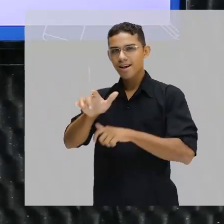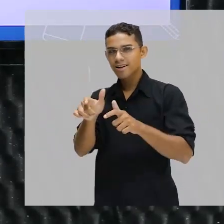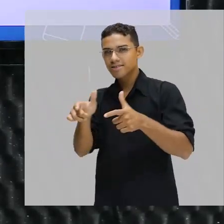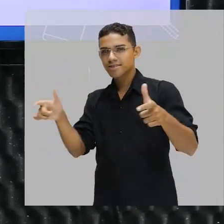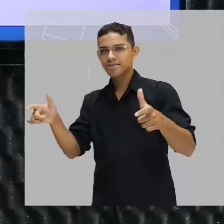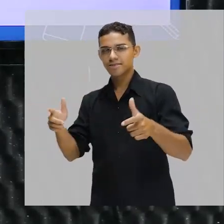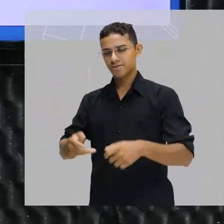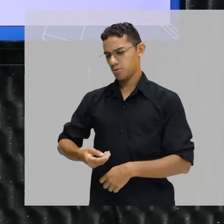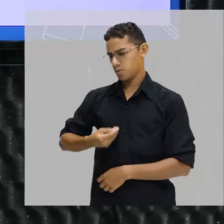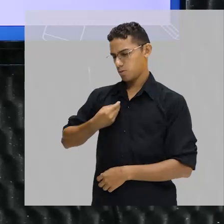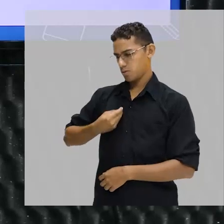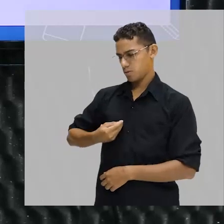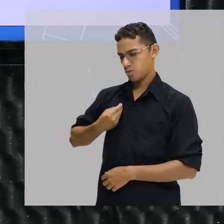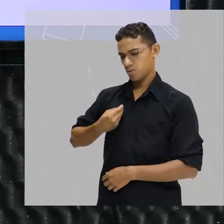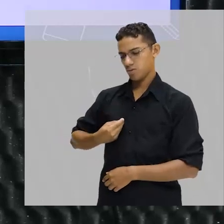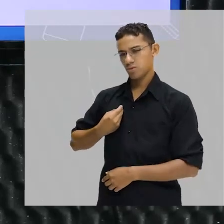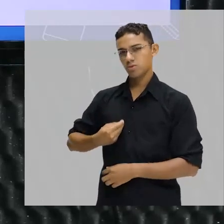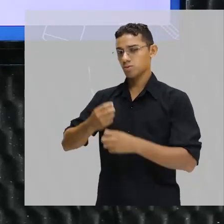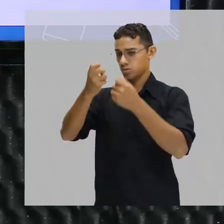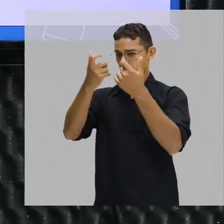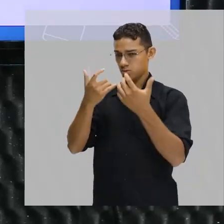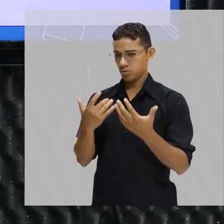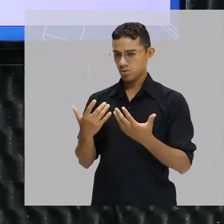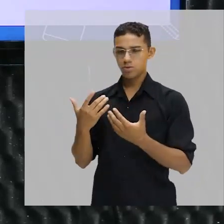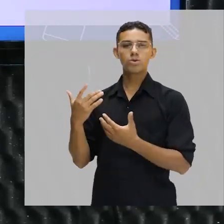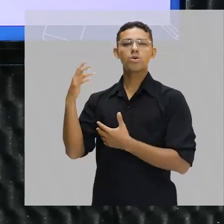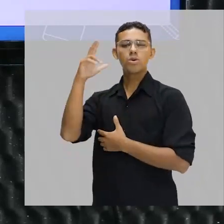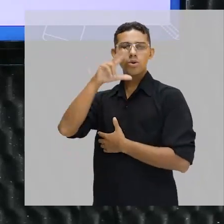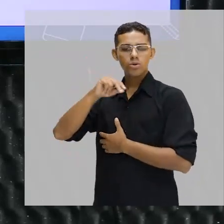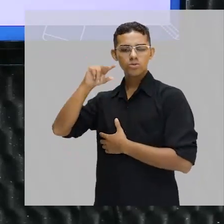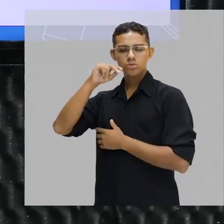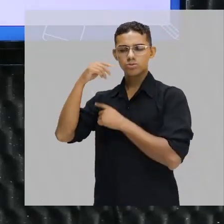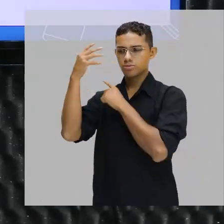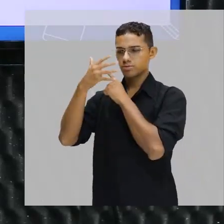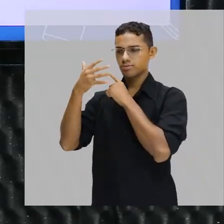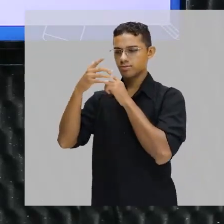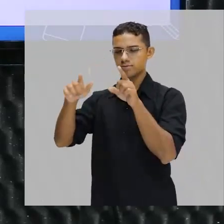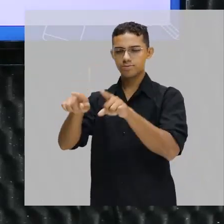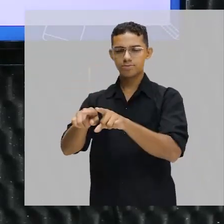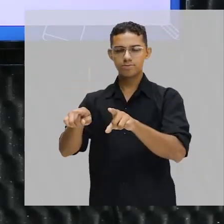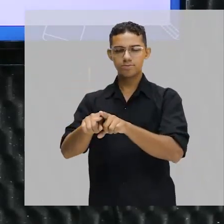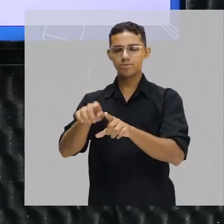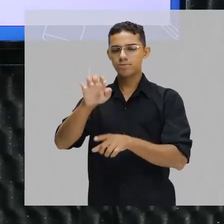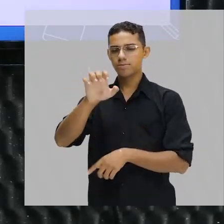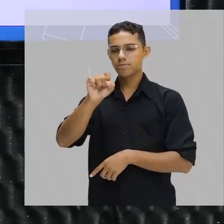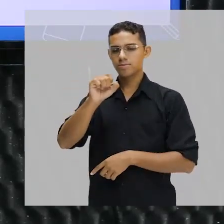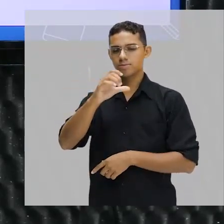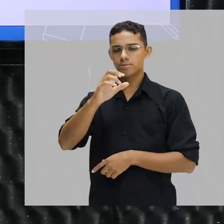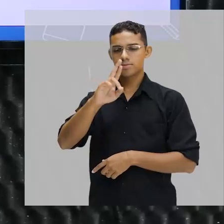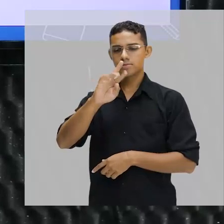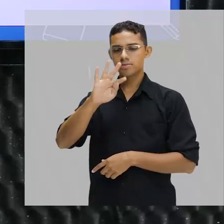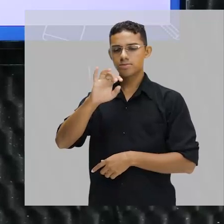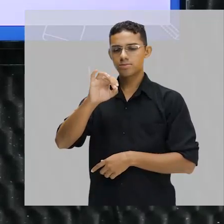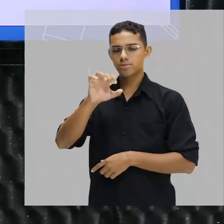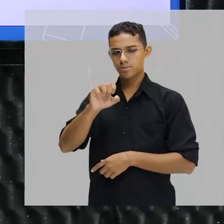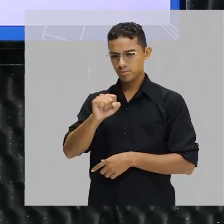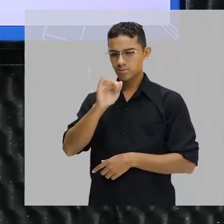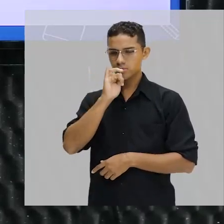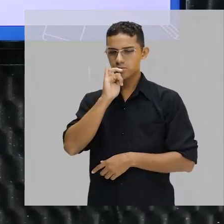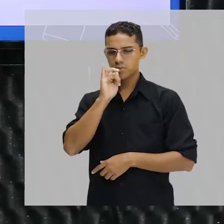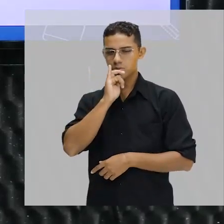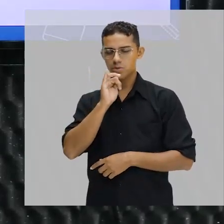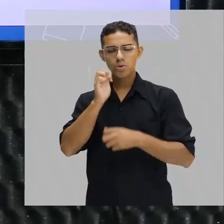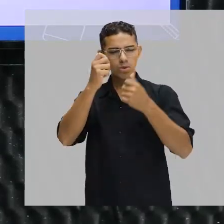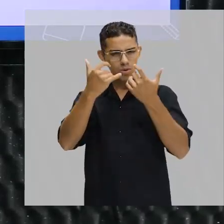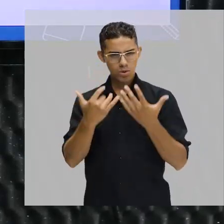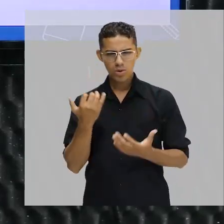nossa vida, tanto no aspecto oral quanto no aspecto escrito. Na verdade, estão por toda parte. E é interessante